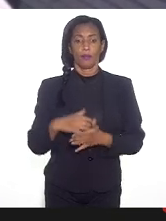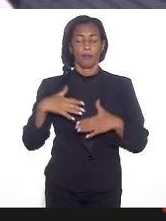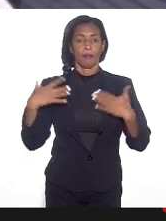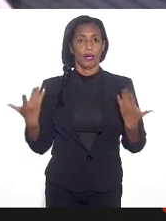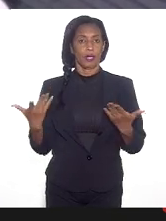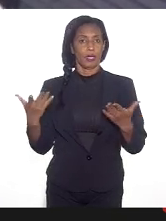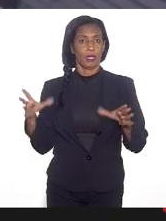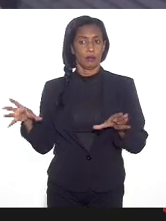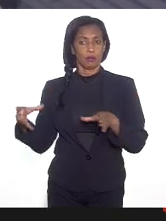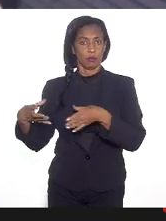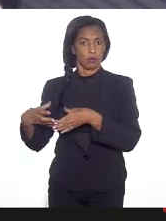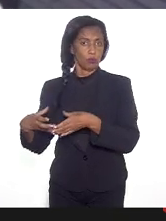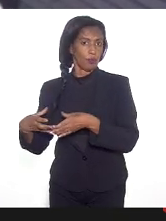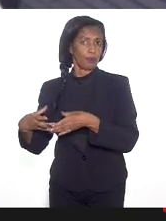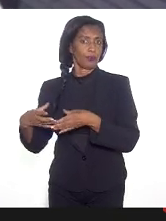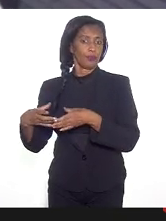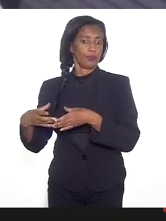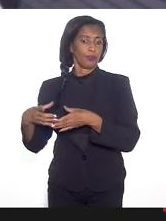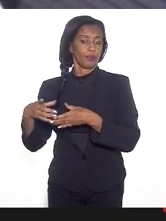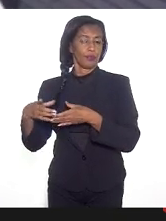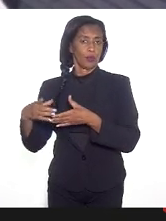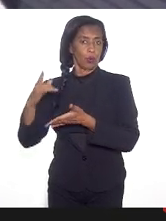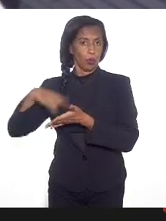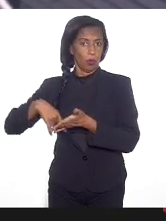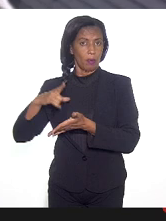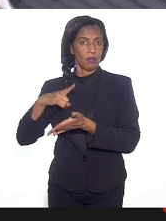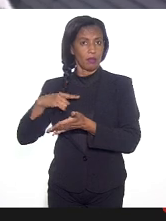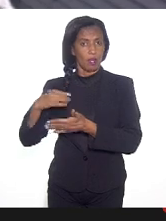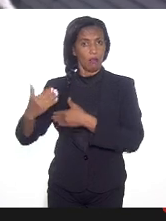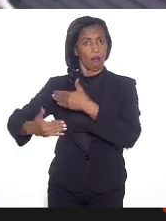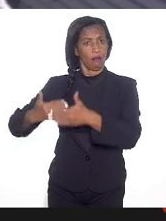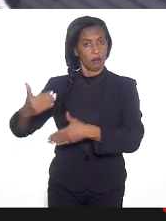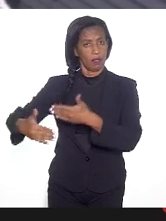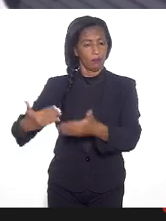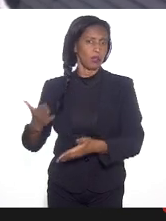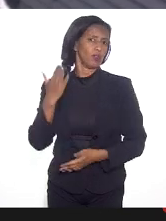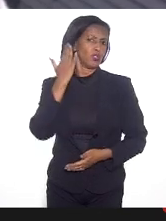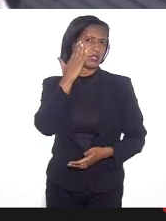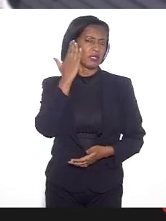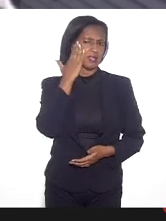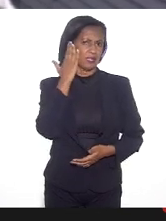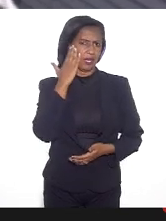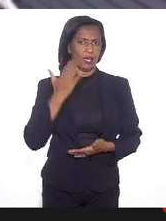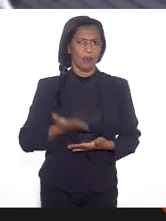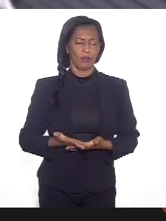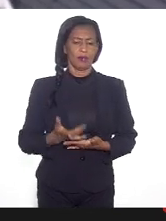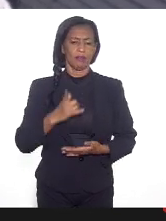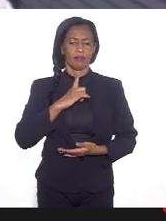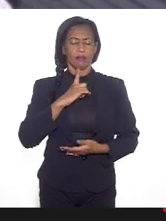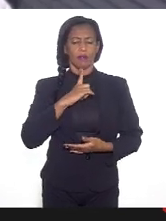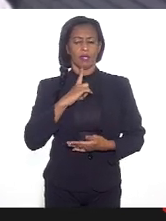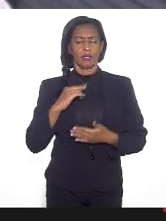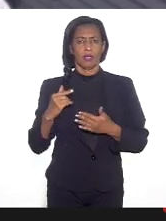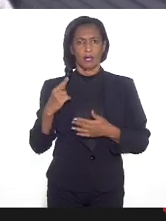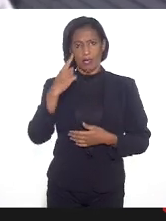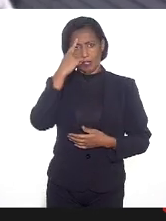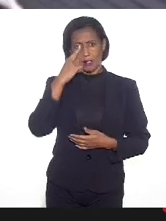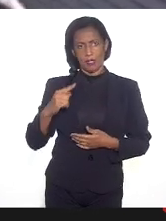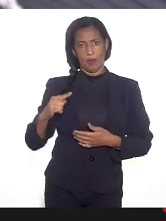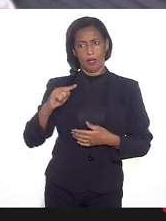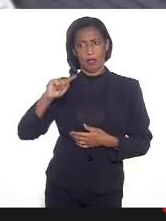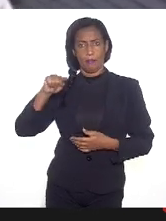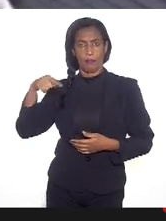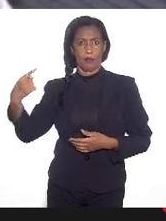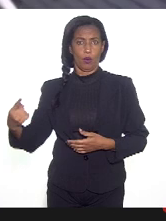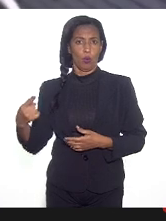certame tenha andamento. Né? A gente já sabe, né? A gente vai ter já na próxima semana o